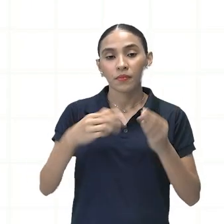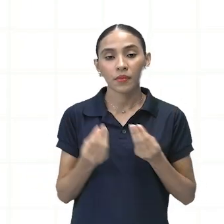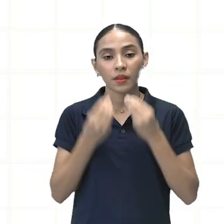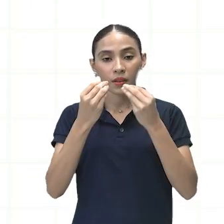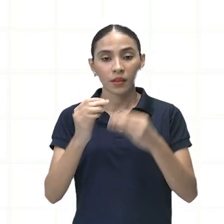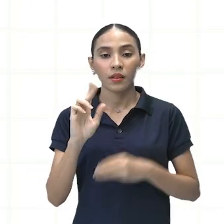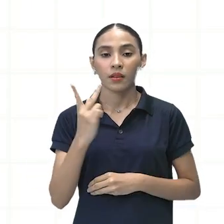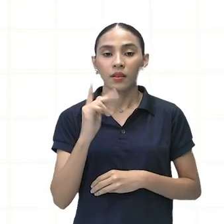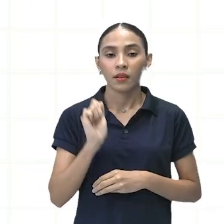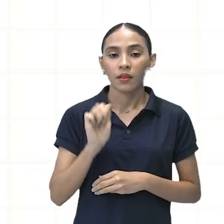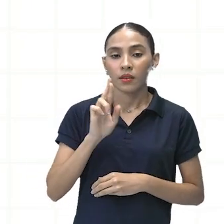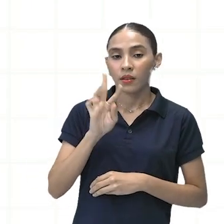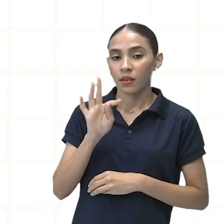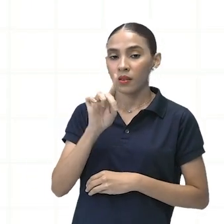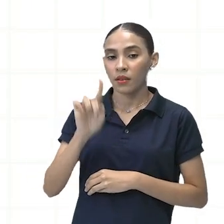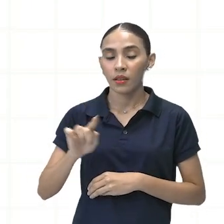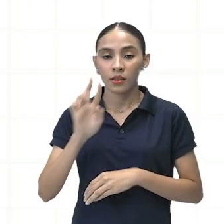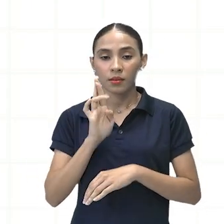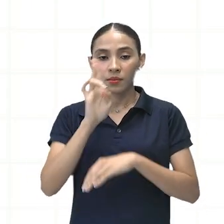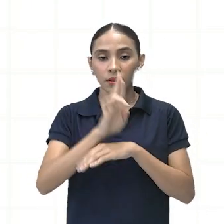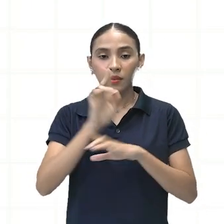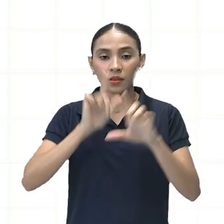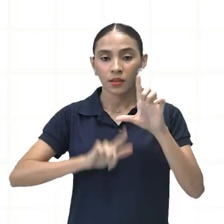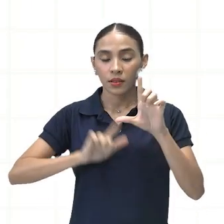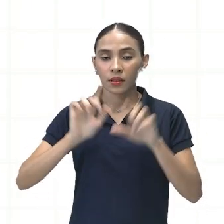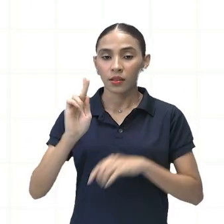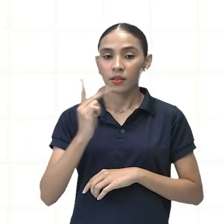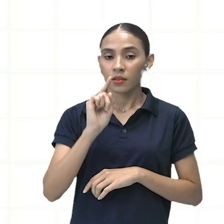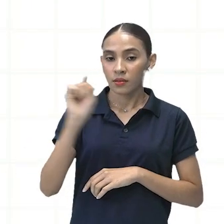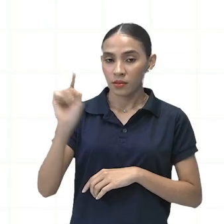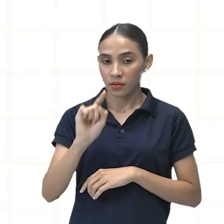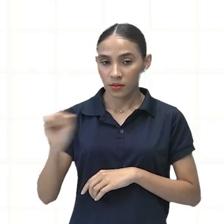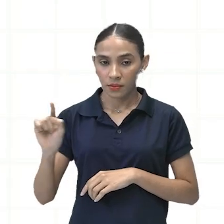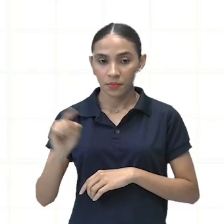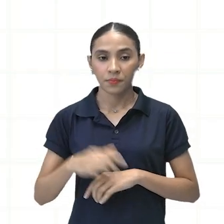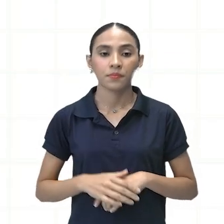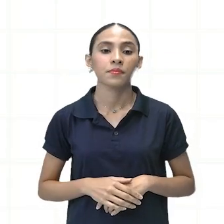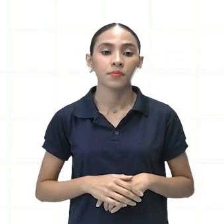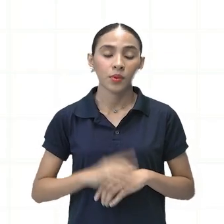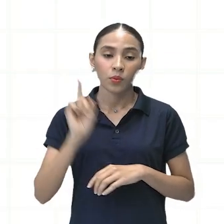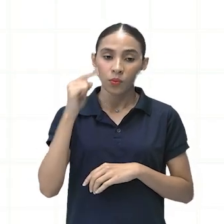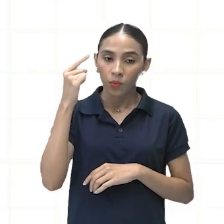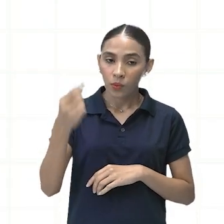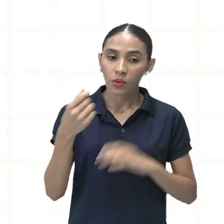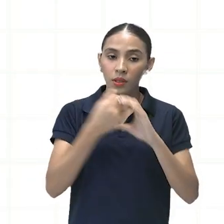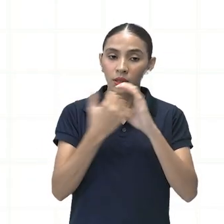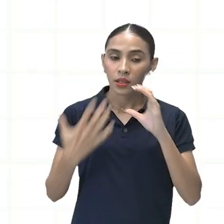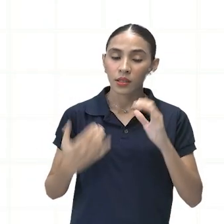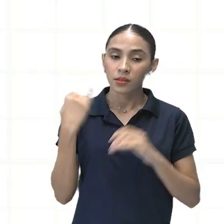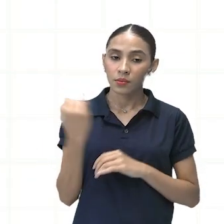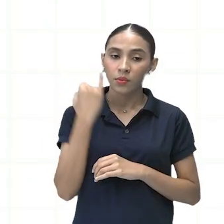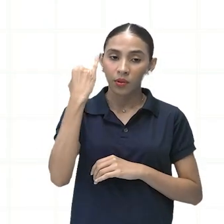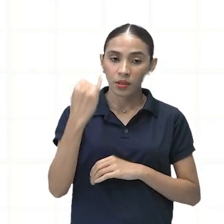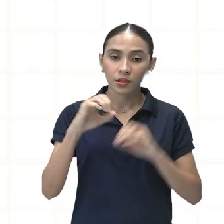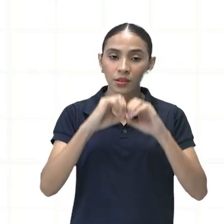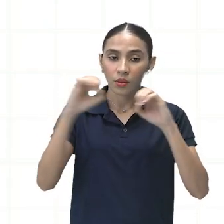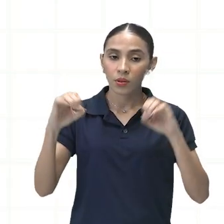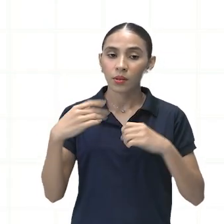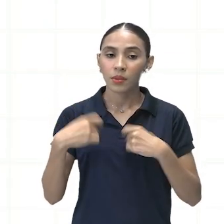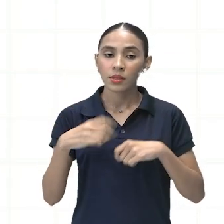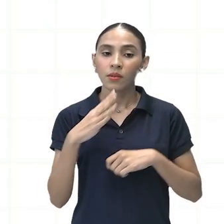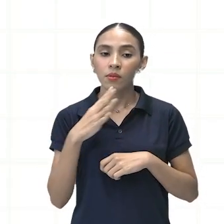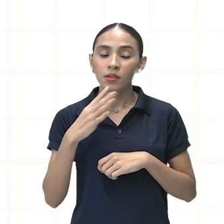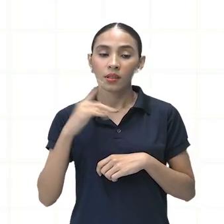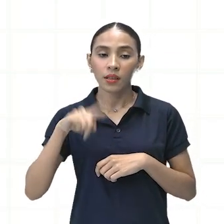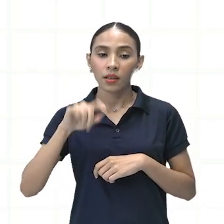em Hertz, que é representado, então, pelas letras H, Z. Um outro elemento da onda que nós precisamos conhecer é